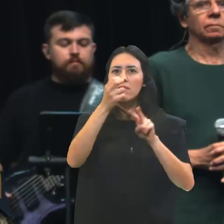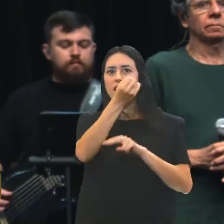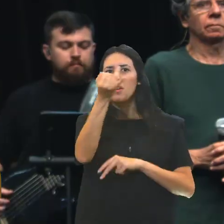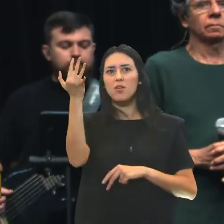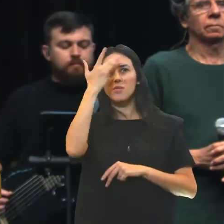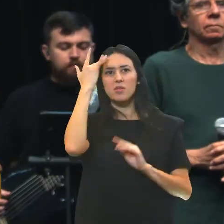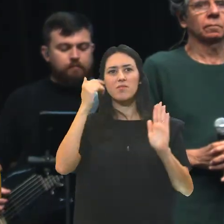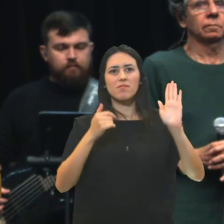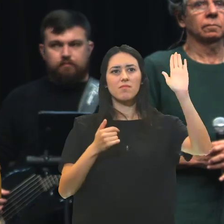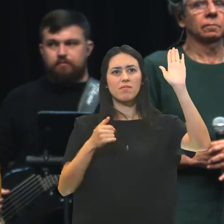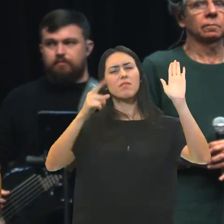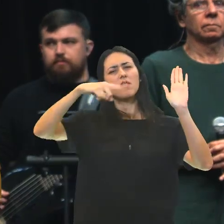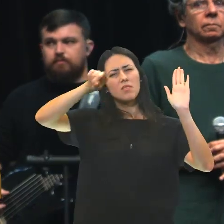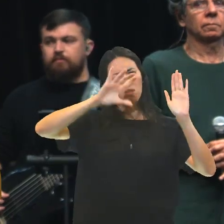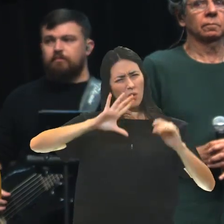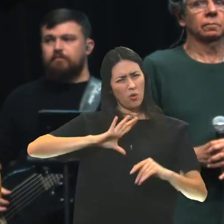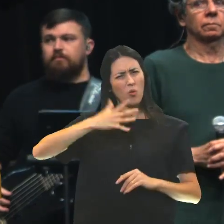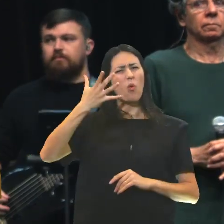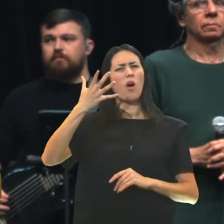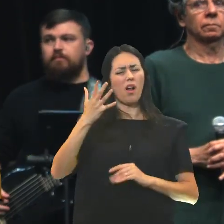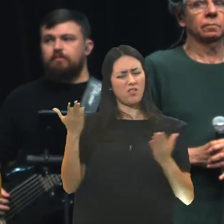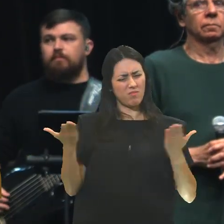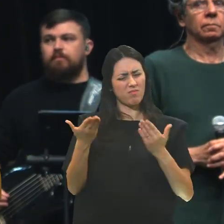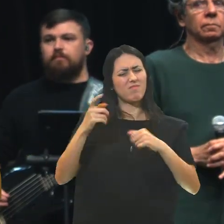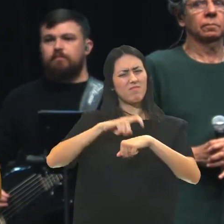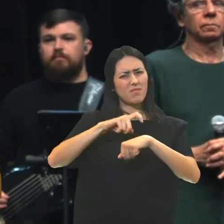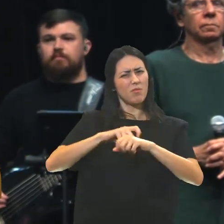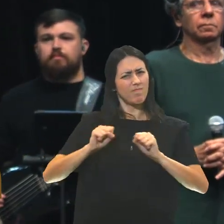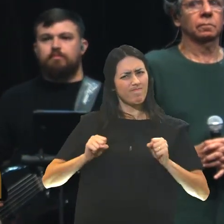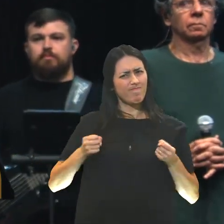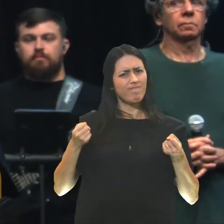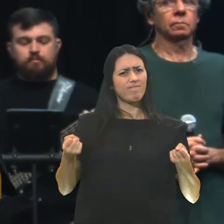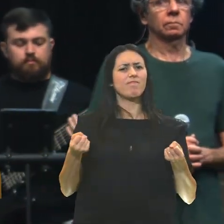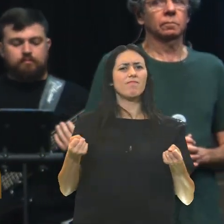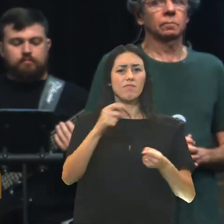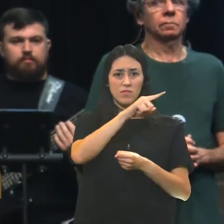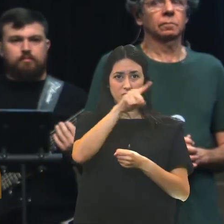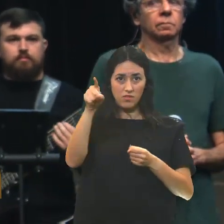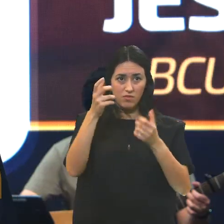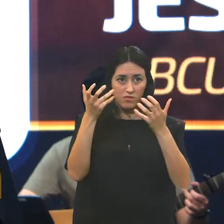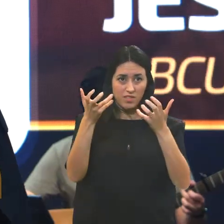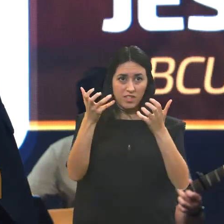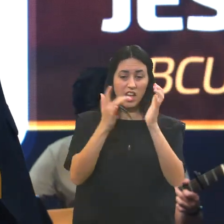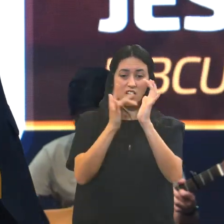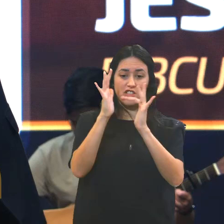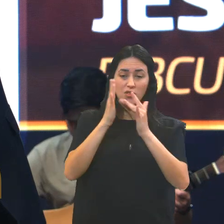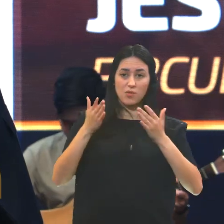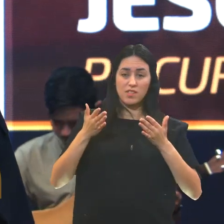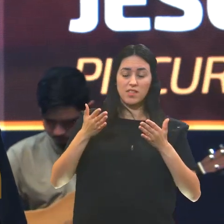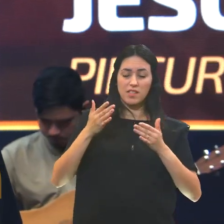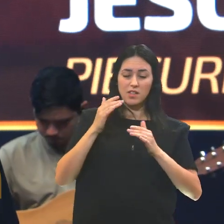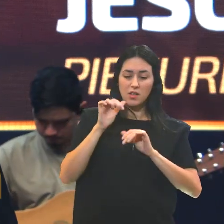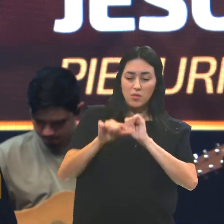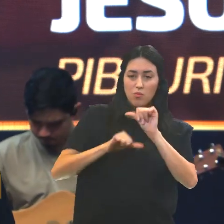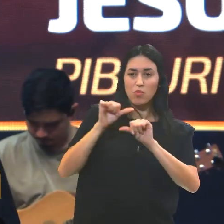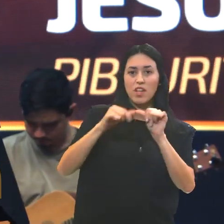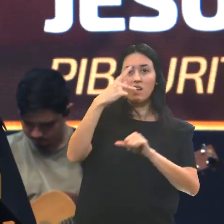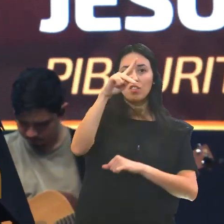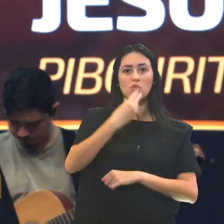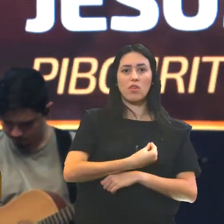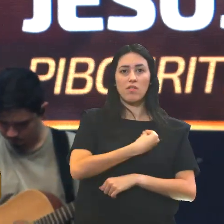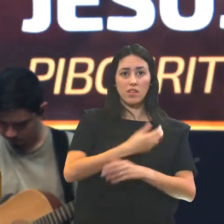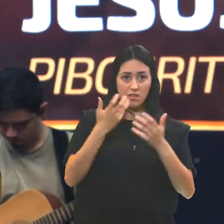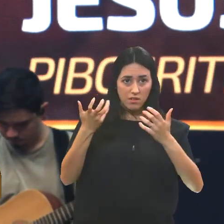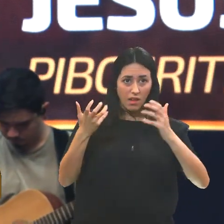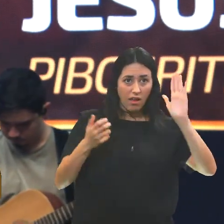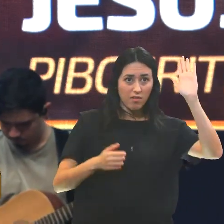a coragem agora. Esse é tempo de resposta. Você quer, sim, Jesus nascendo na sua vida e transformando a tua história? Levante a sua mão no